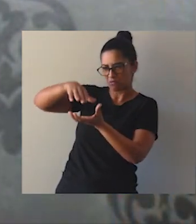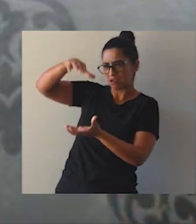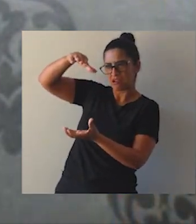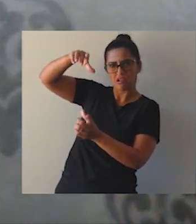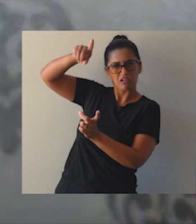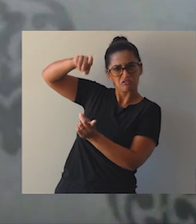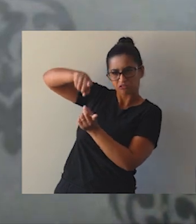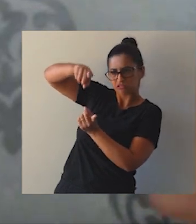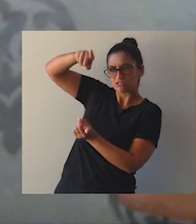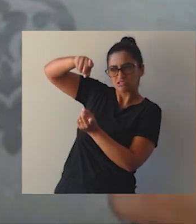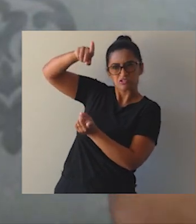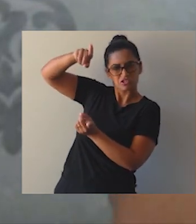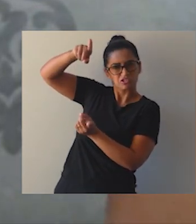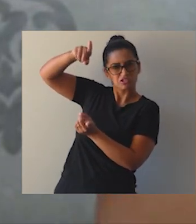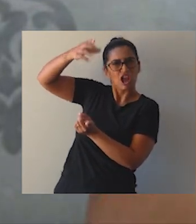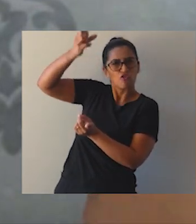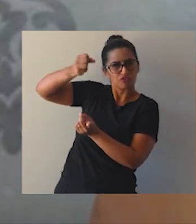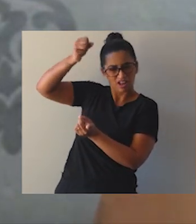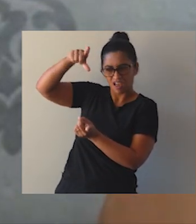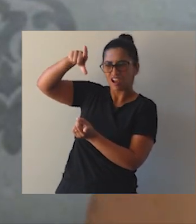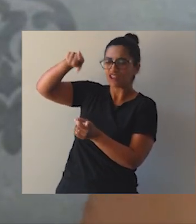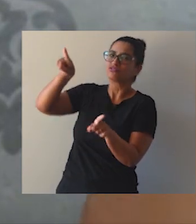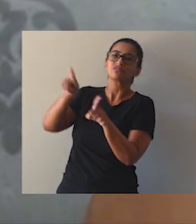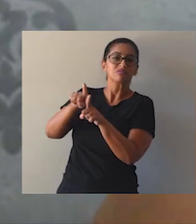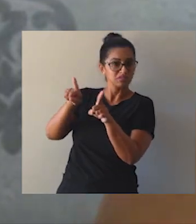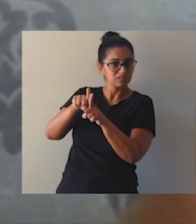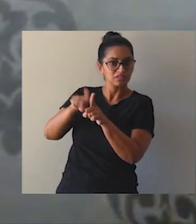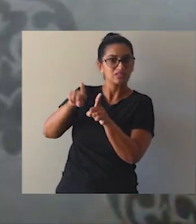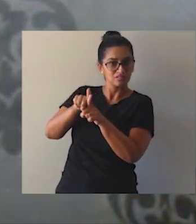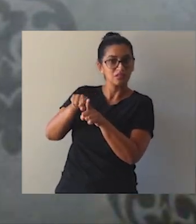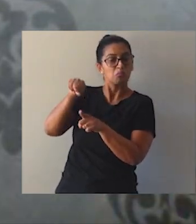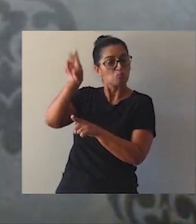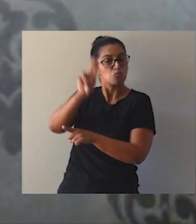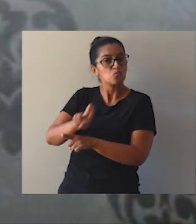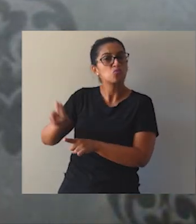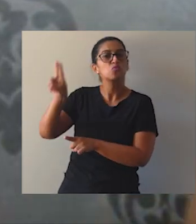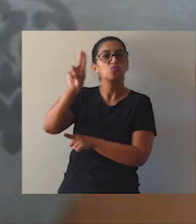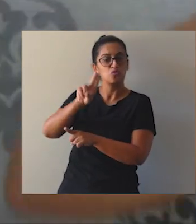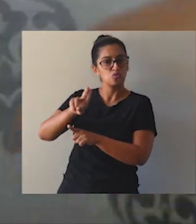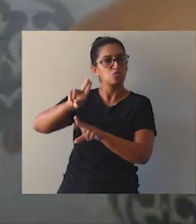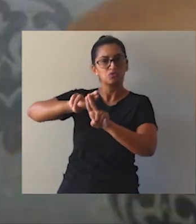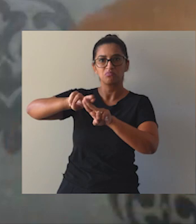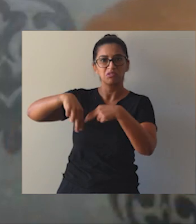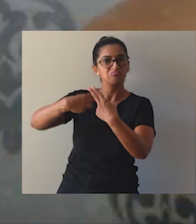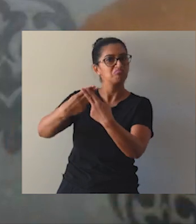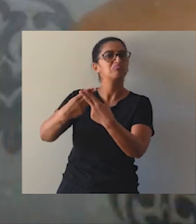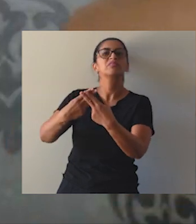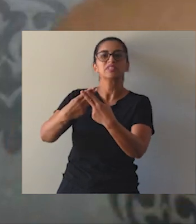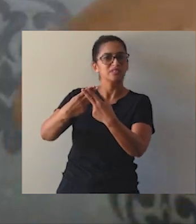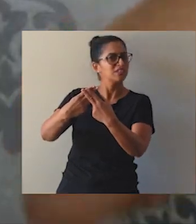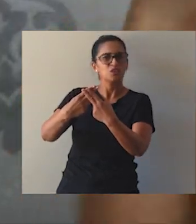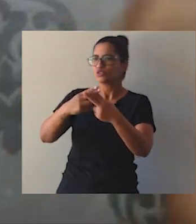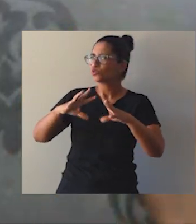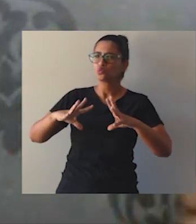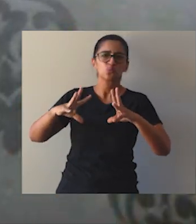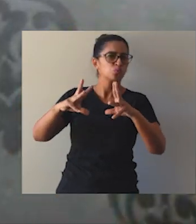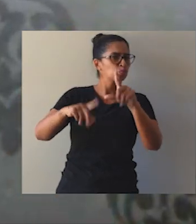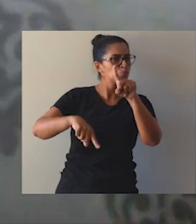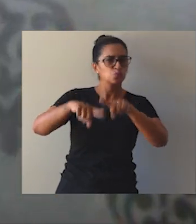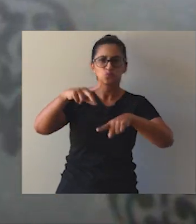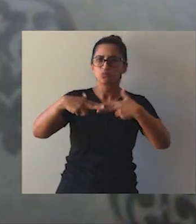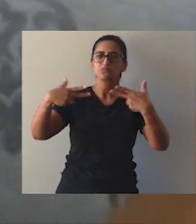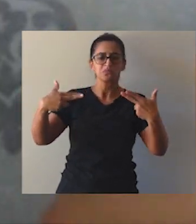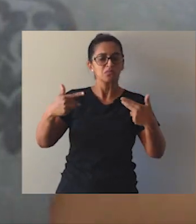que eu trabalho com o aluno? Vamos trabalhar. Porque isso aqui são todos os materiais que você vai trabalhar o sensorial.